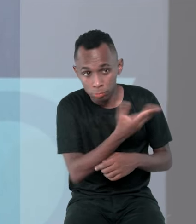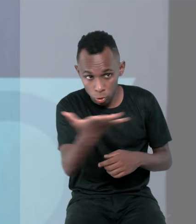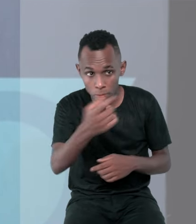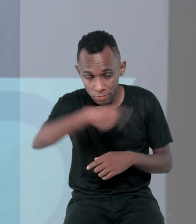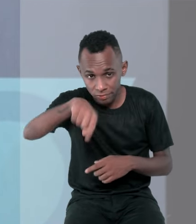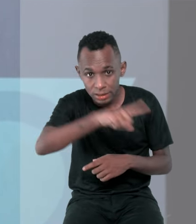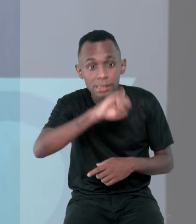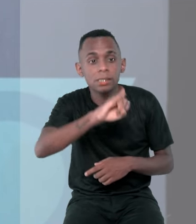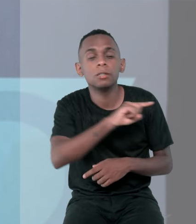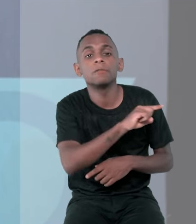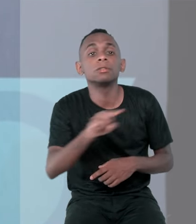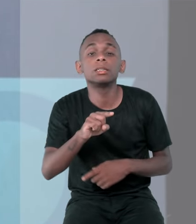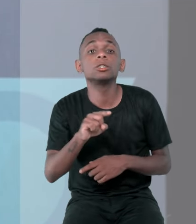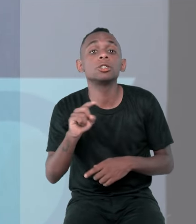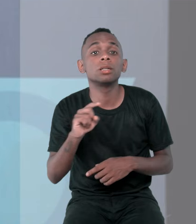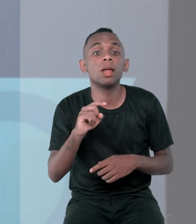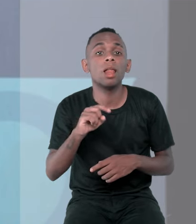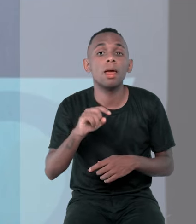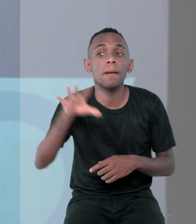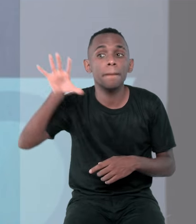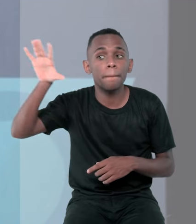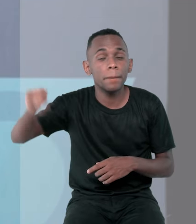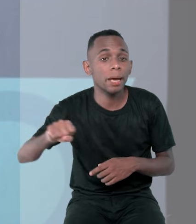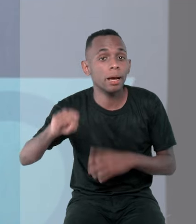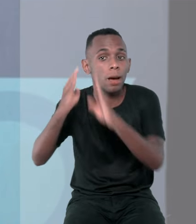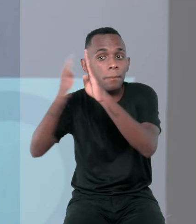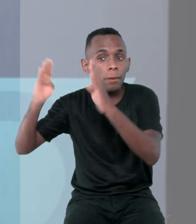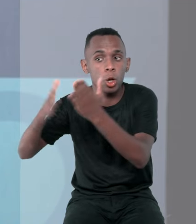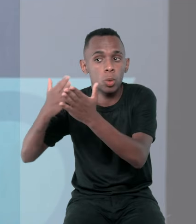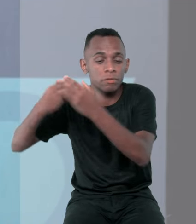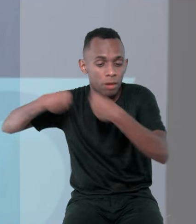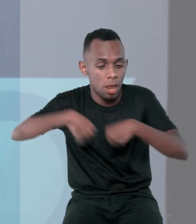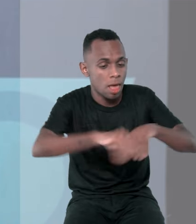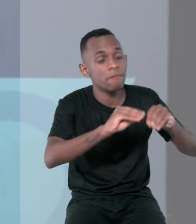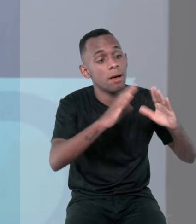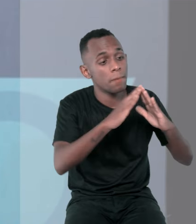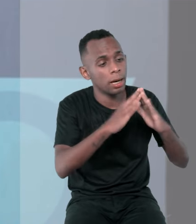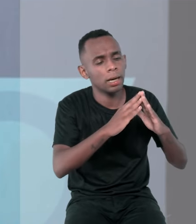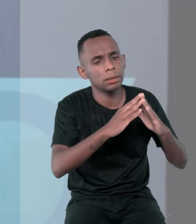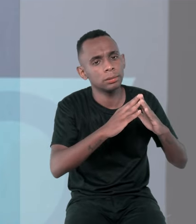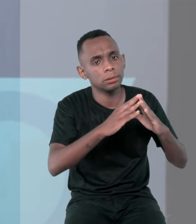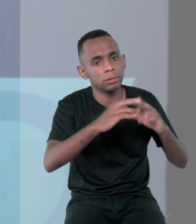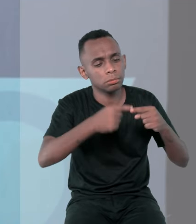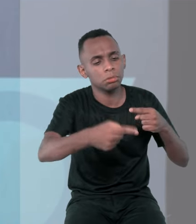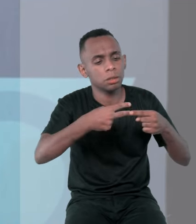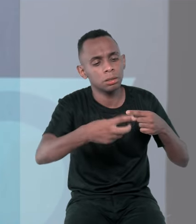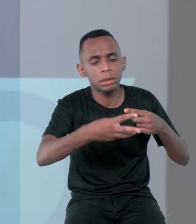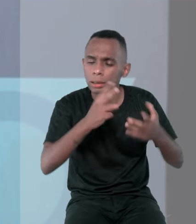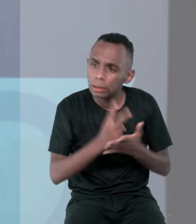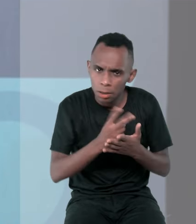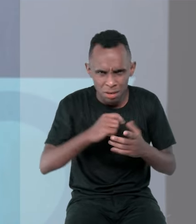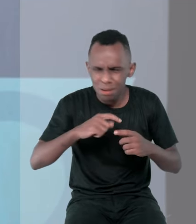vocês, se vocês levarem um livro para casa toda semana. Tá, senhor, mas a gente tem que